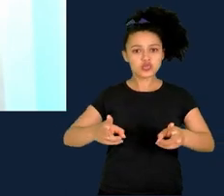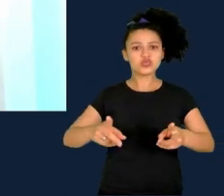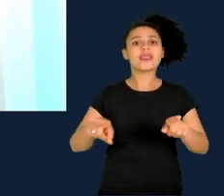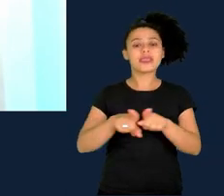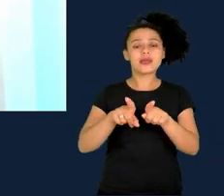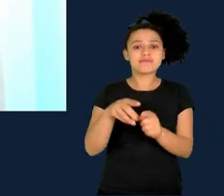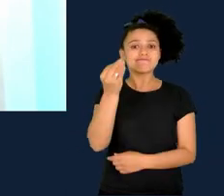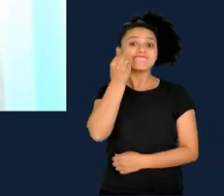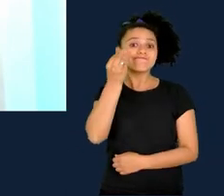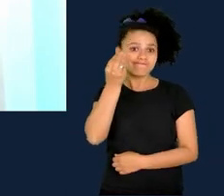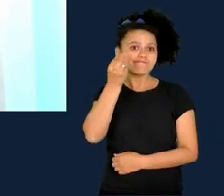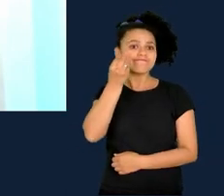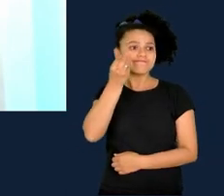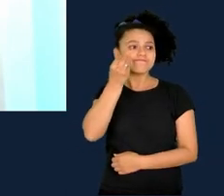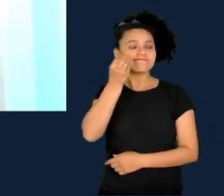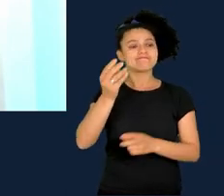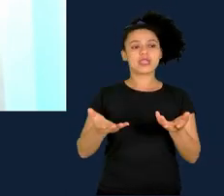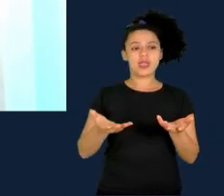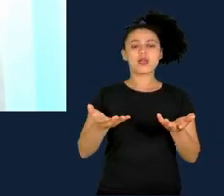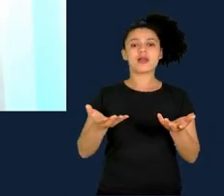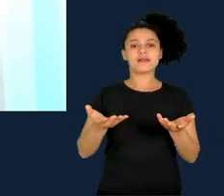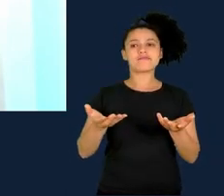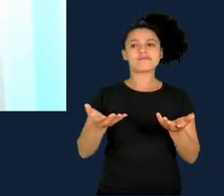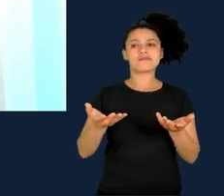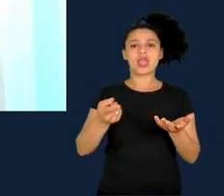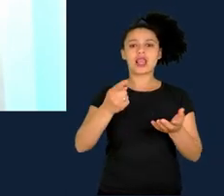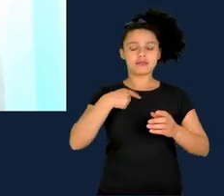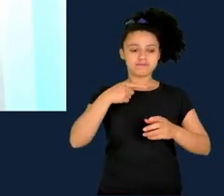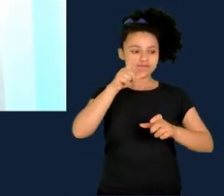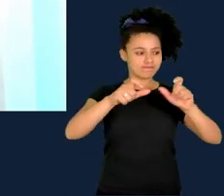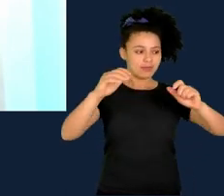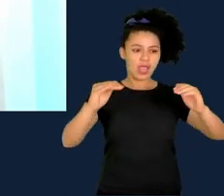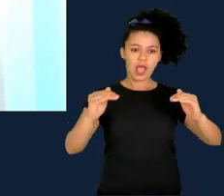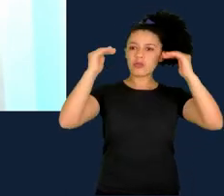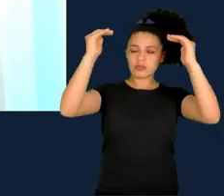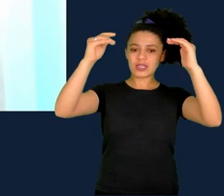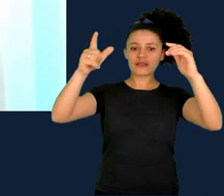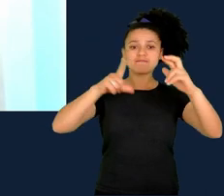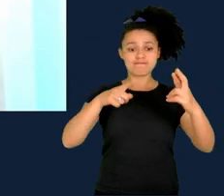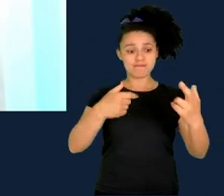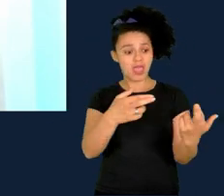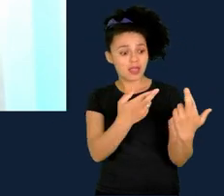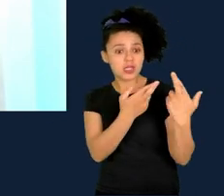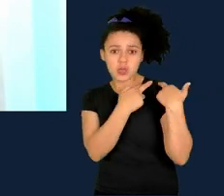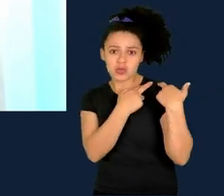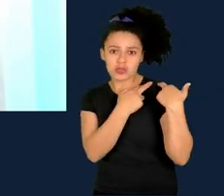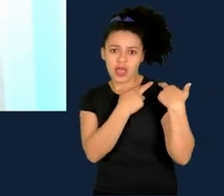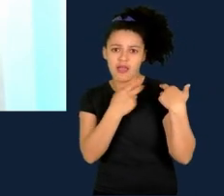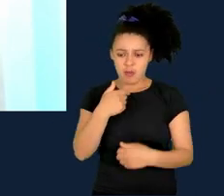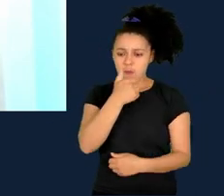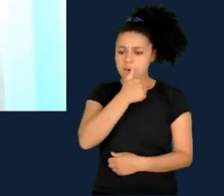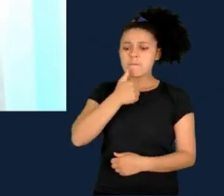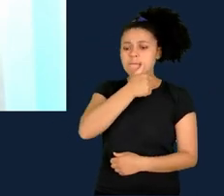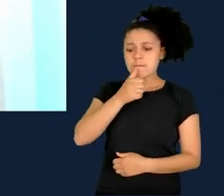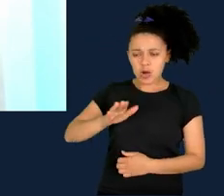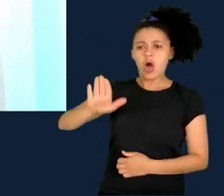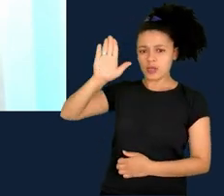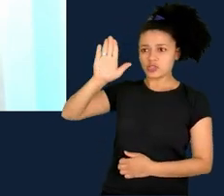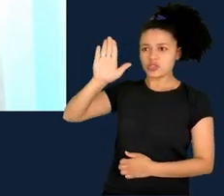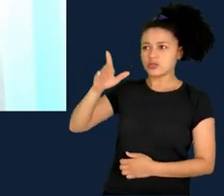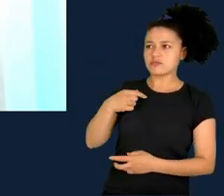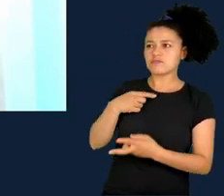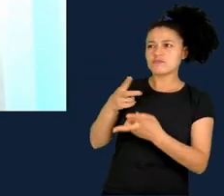tentando manter que as autoridades sejam responsáveis pelo que prometeram. Então, se os comunicadores e